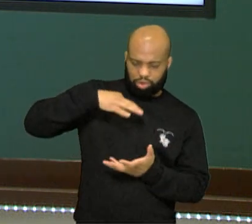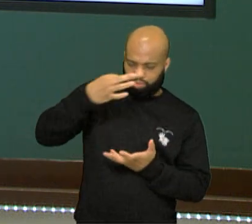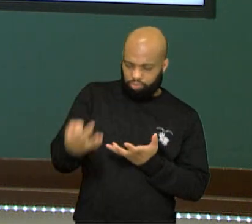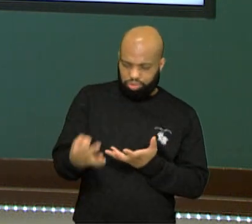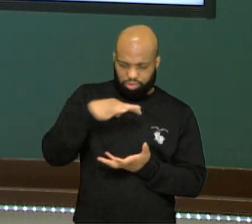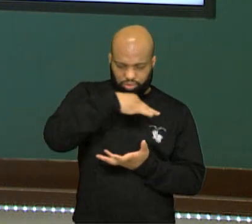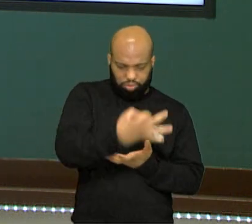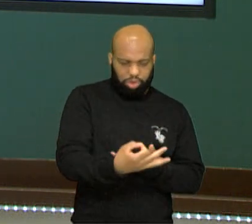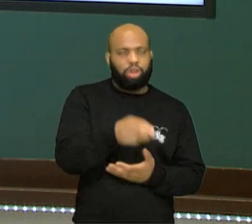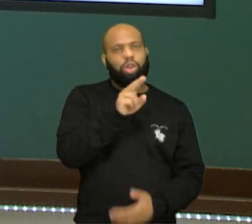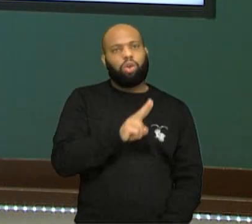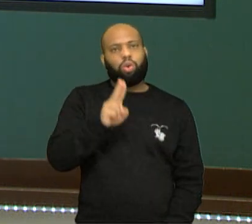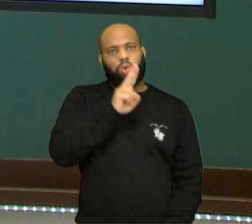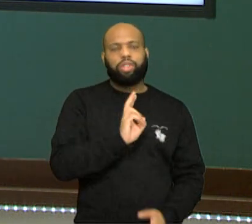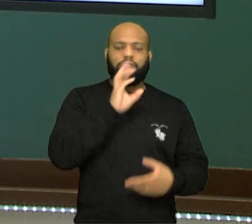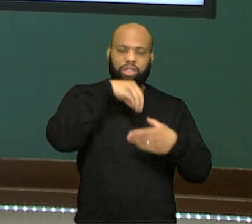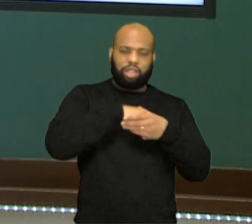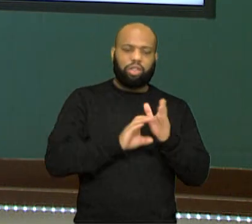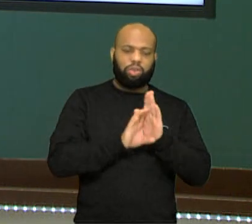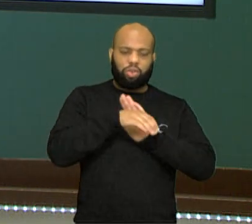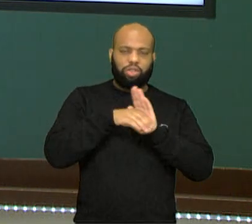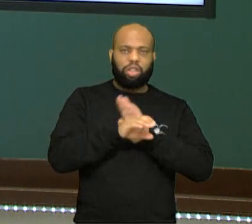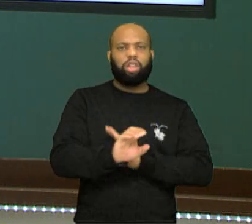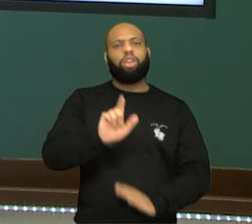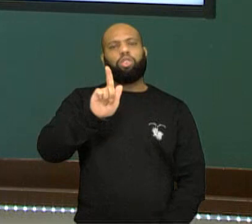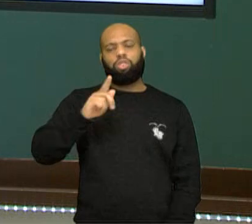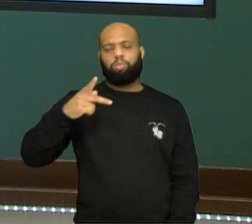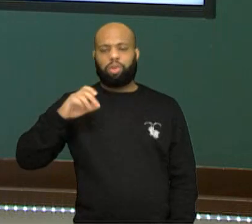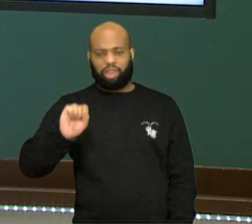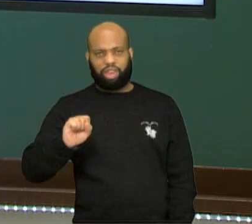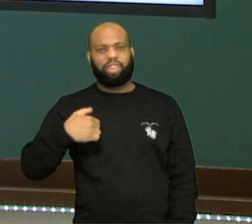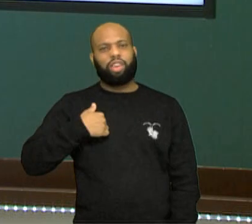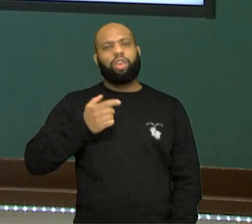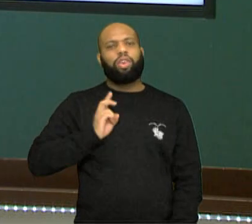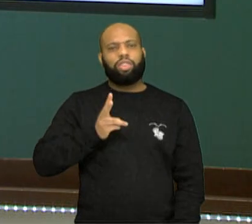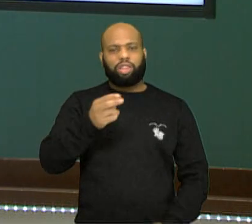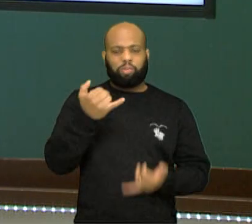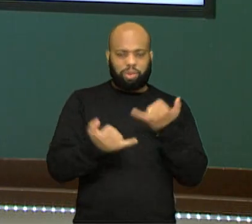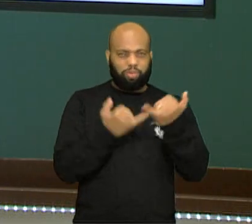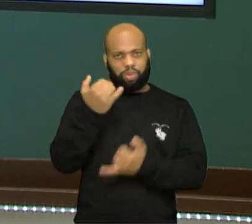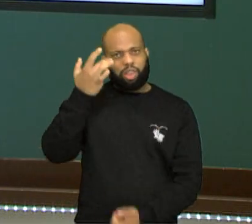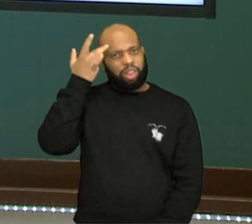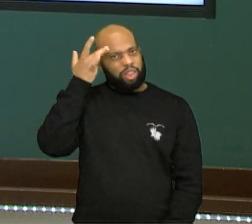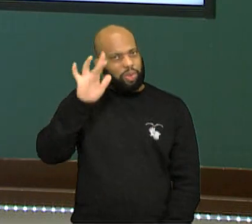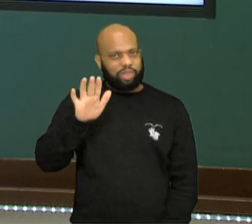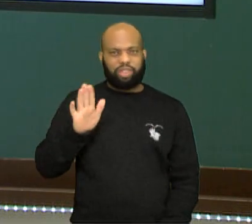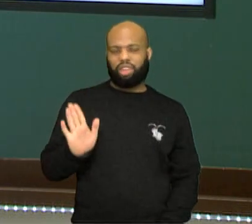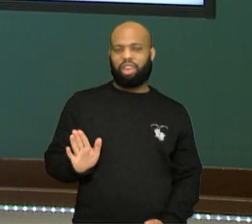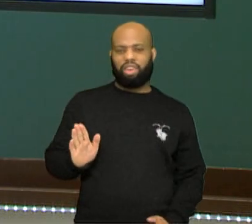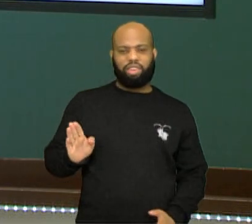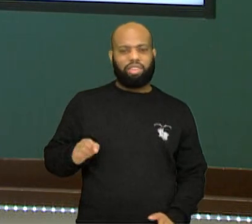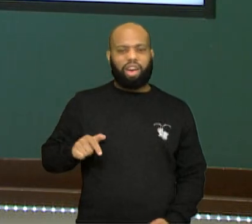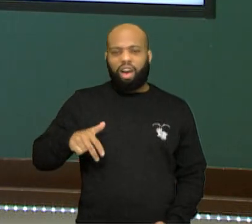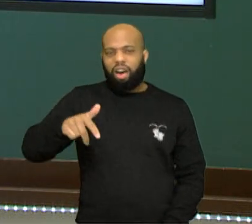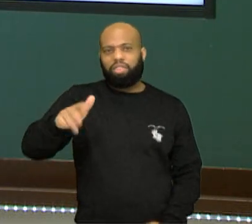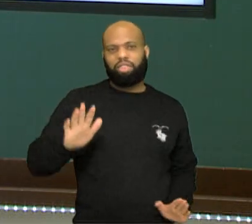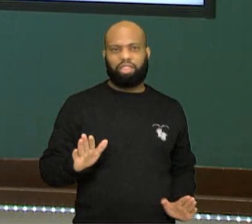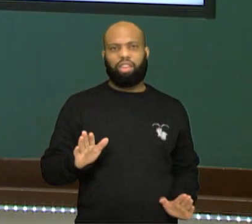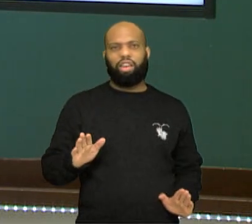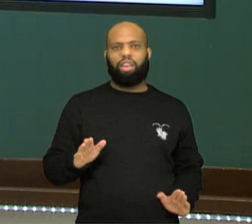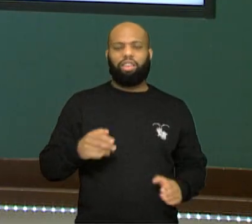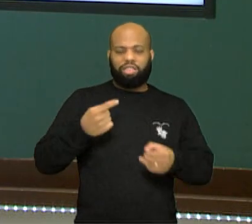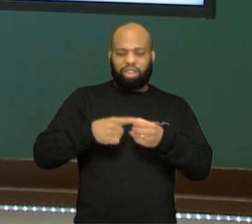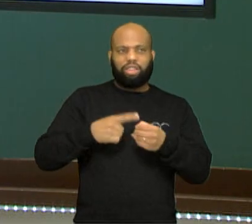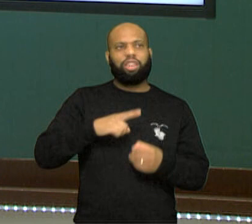utilizadas, por exemplo, dentro do conceito de GPS, que hoje em dia eu brinco, né? As pessoas já não sabem mais se localizar dentro da cidade sem utilizar